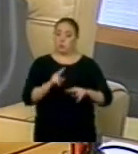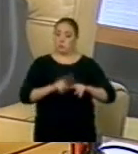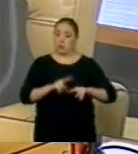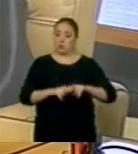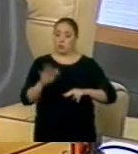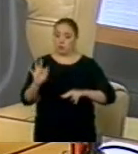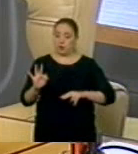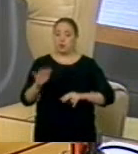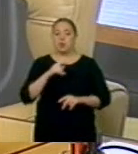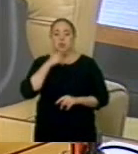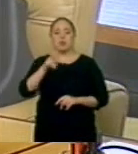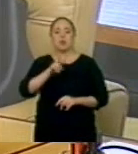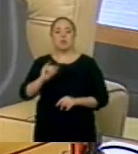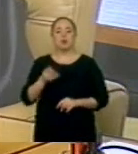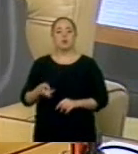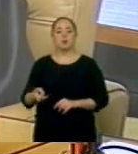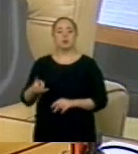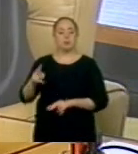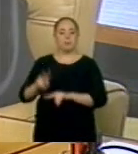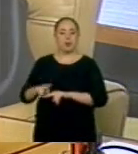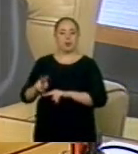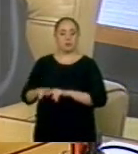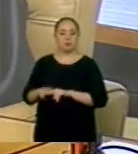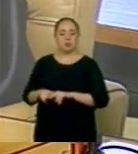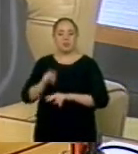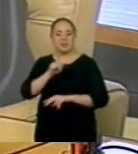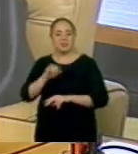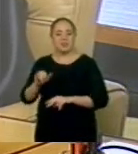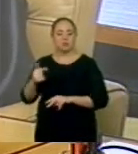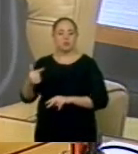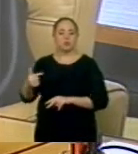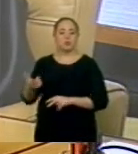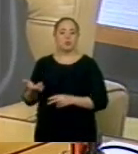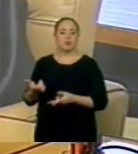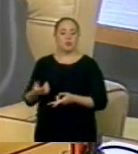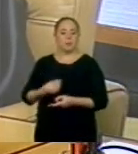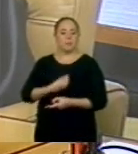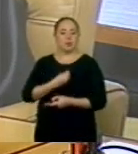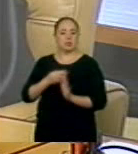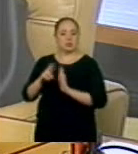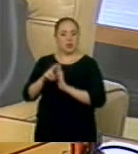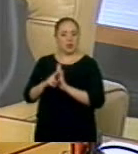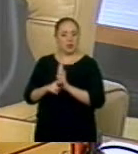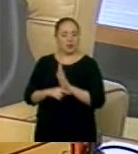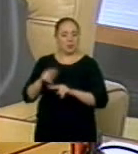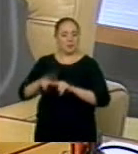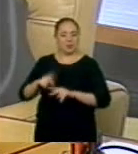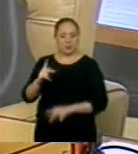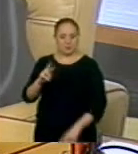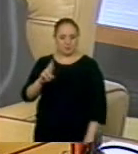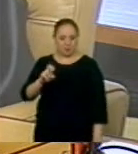flagrante, será mantido em custódia, na pior das hipóteses, se não estiverem presentes os requisitos da prisão